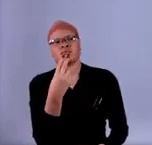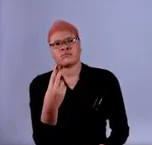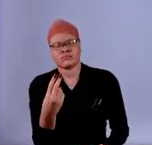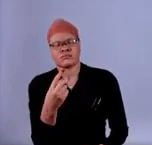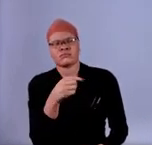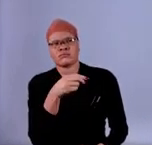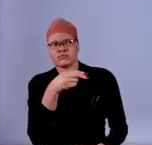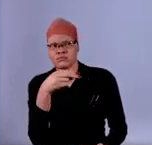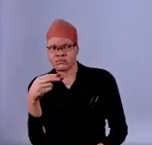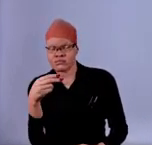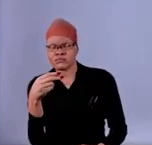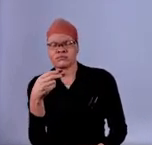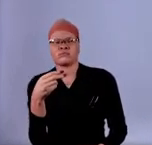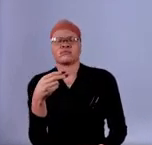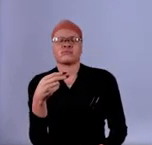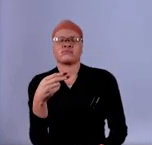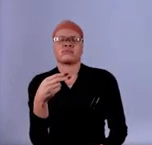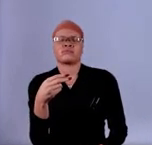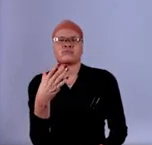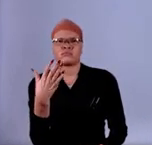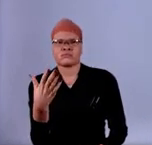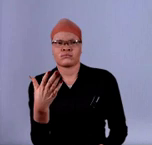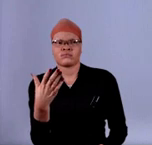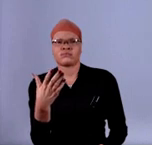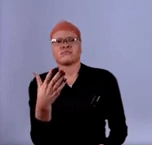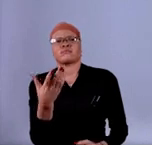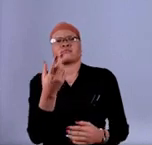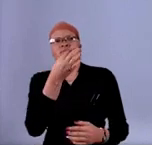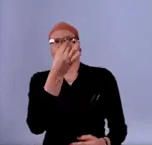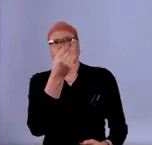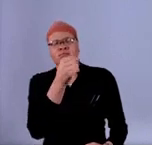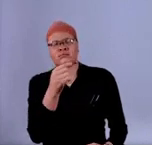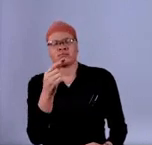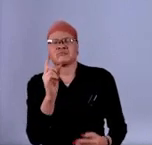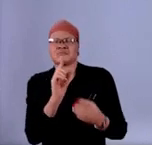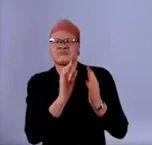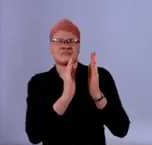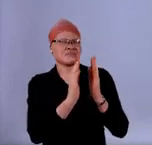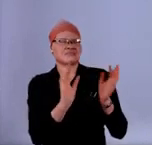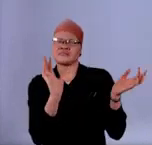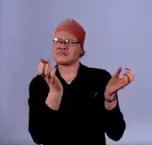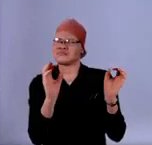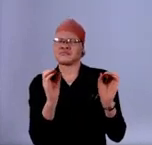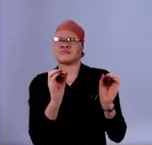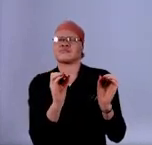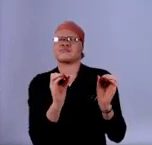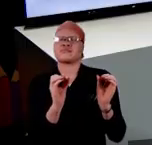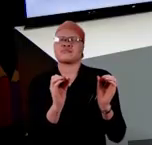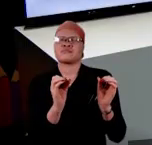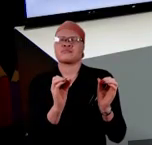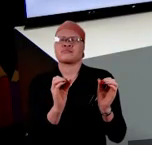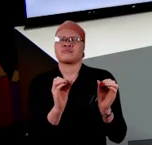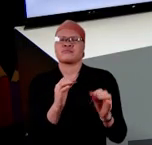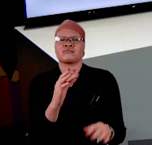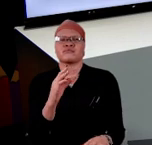ter o numerador igual ao denominador é este tipo de frações chamam-se frações impróprias